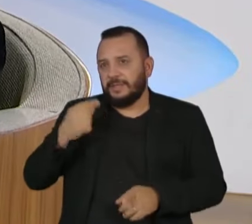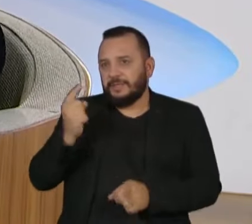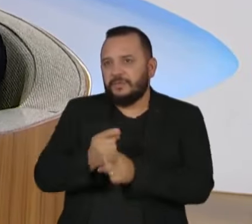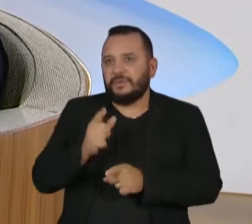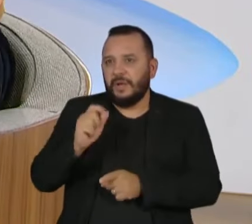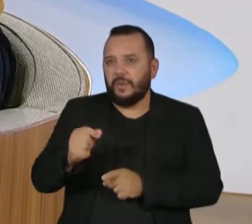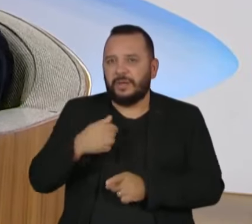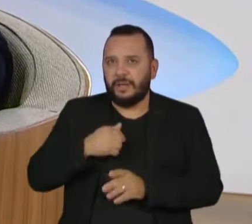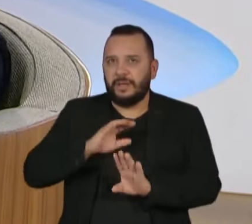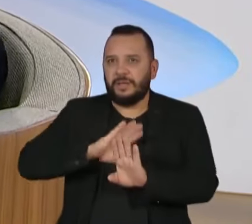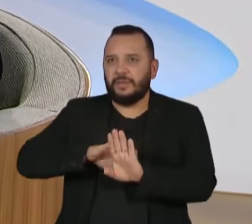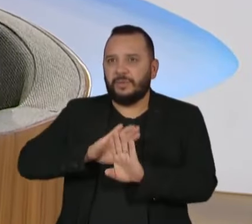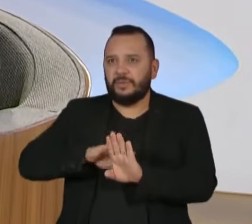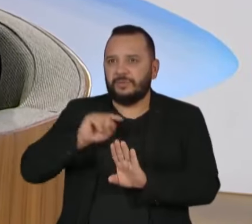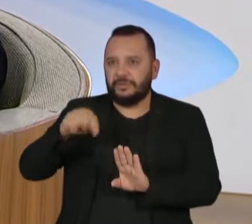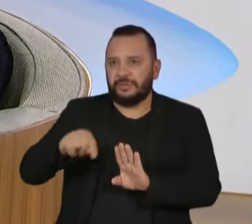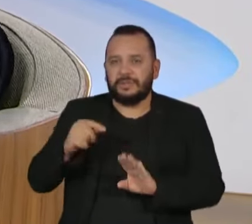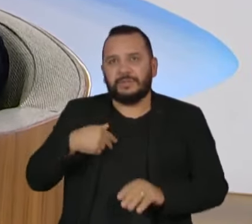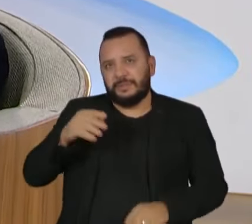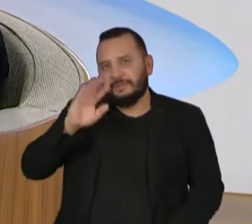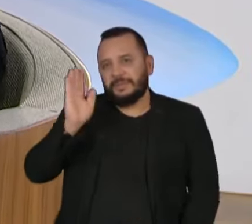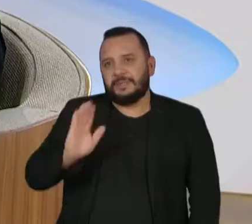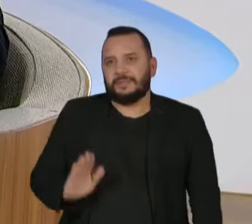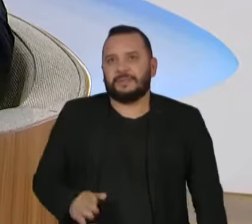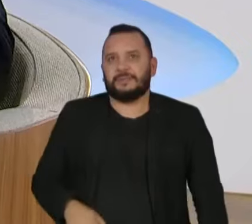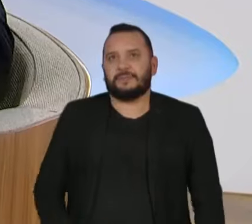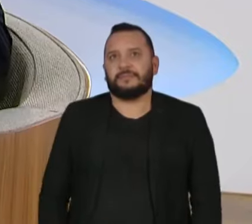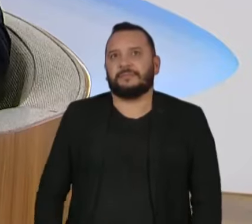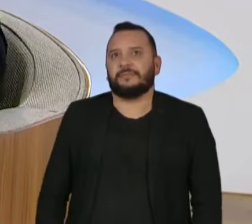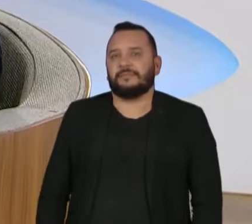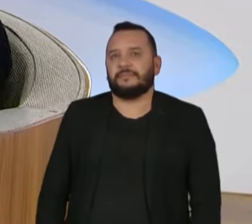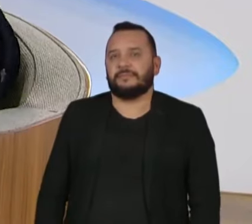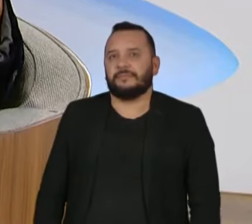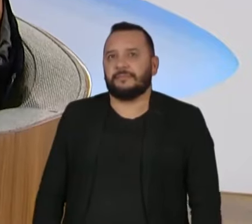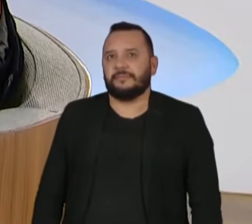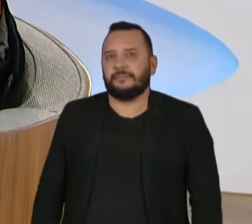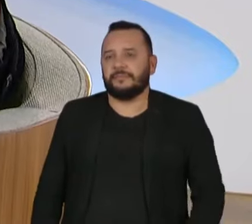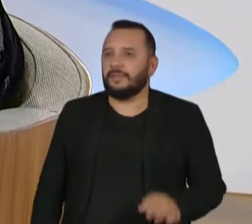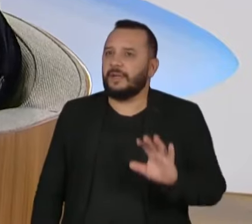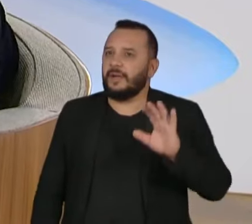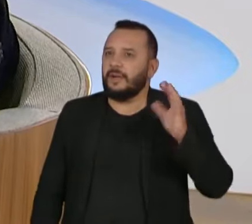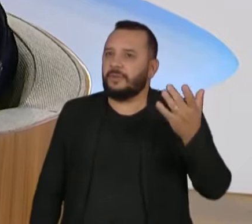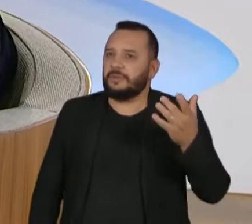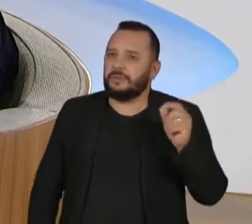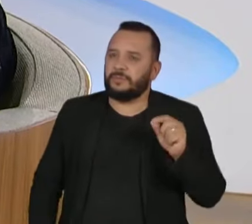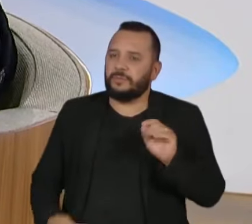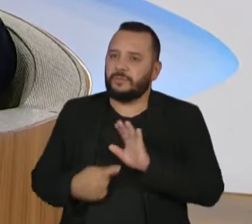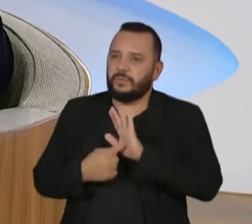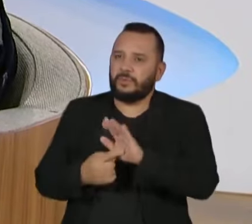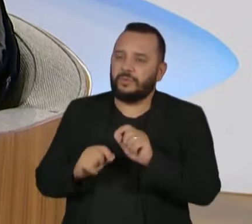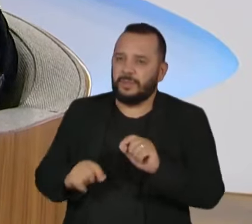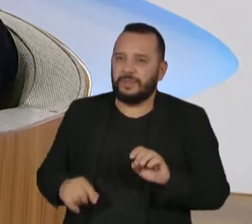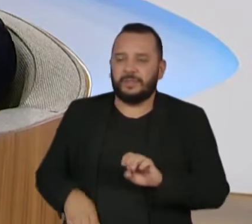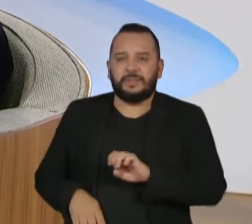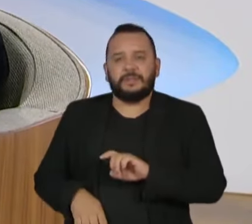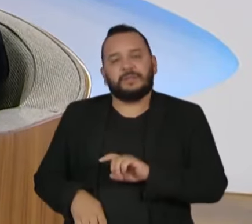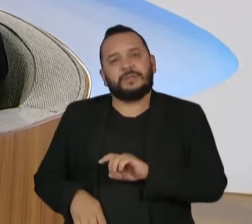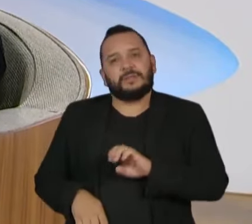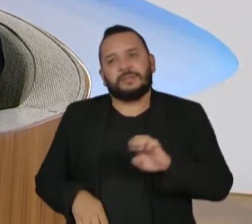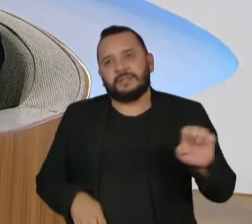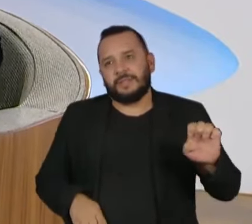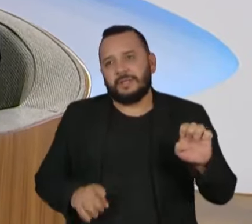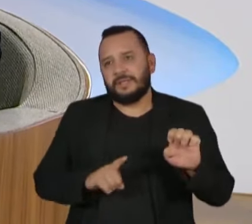posicionamento ideológico dos brasileiros e e e o que que aparecia que essa definição de esquerda ou direita